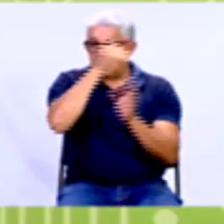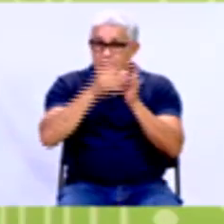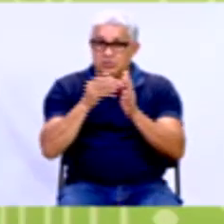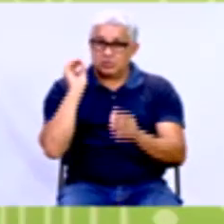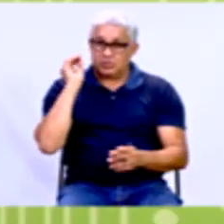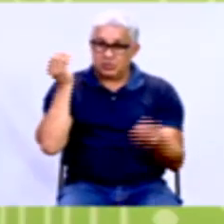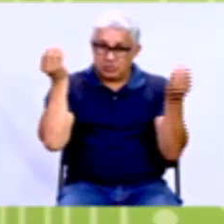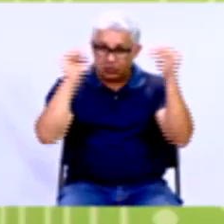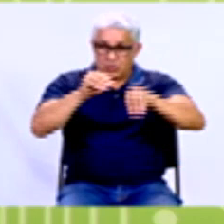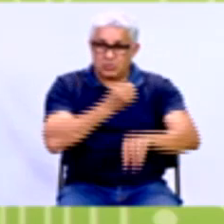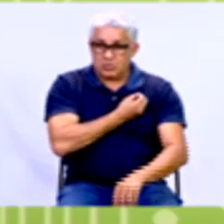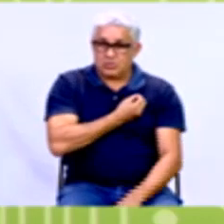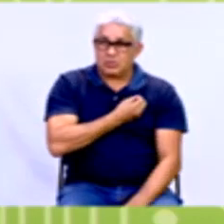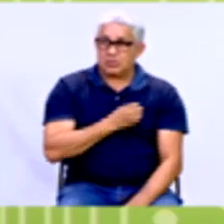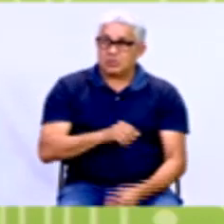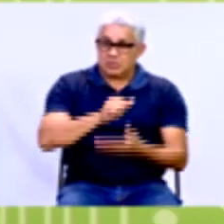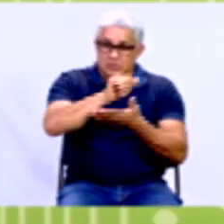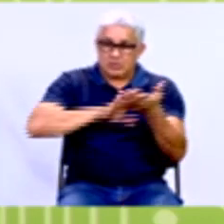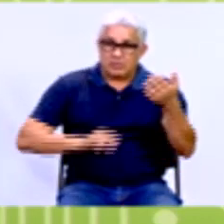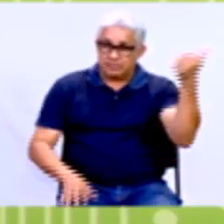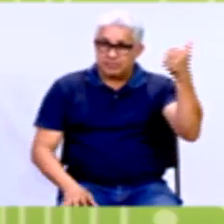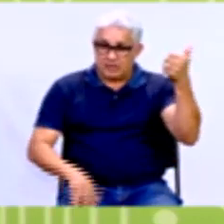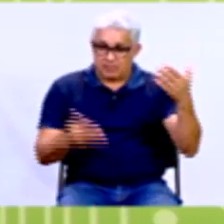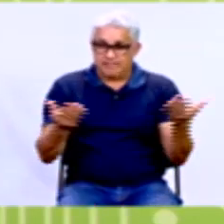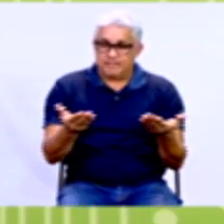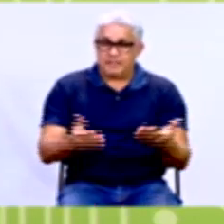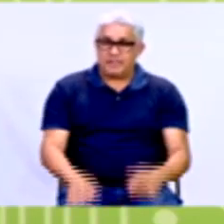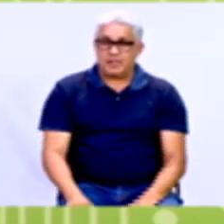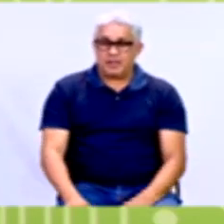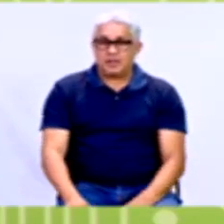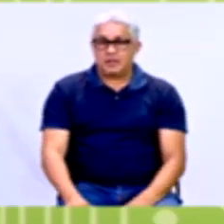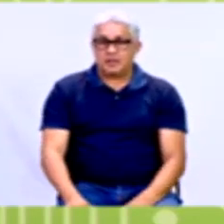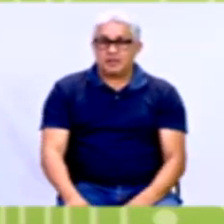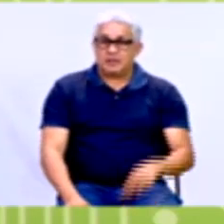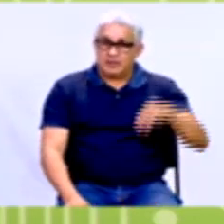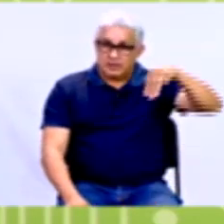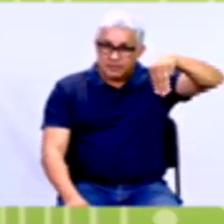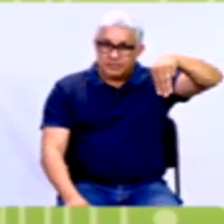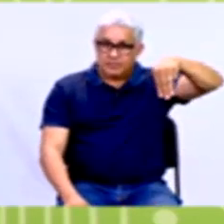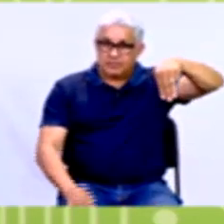essa atividade, essa primeira atividade agora, o nosso M deu